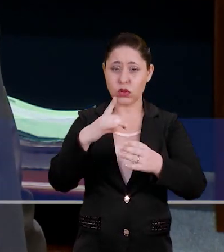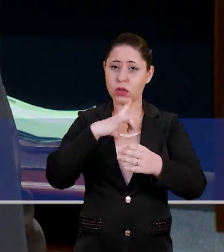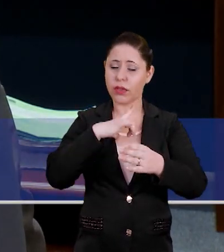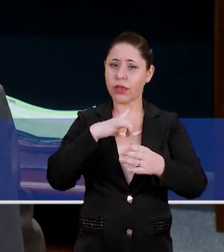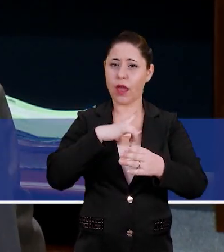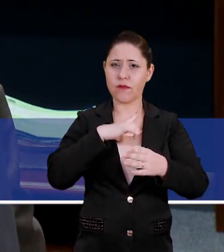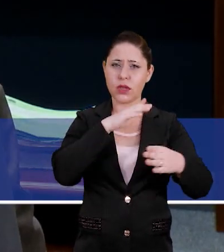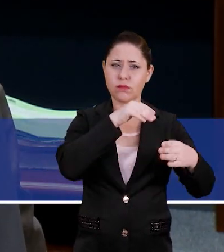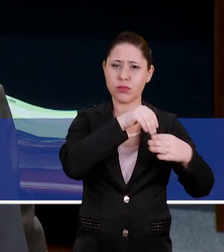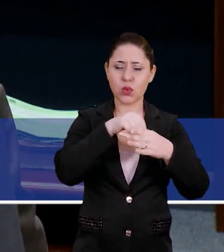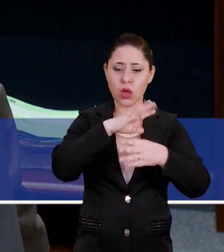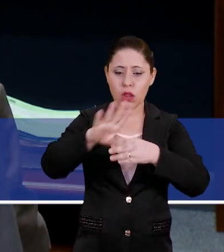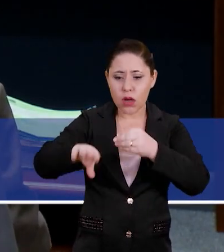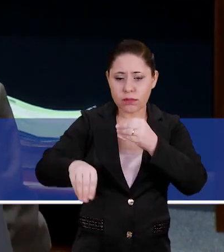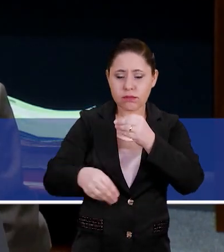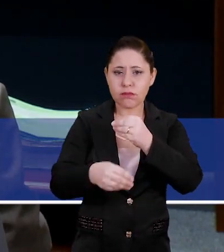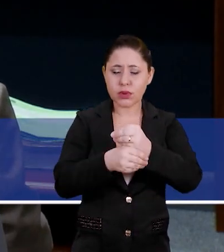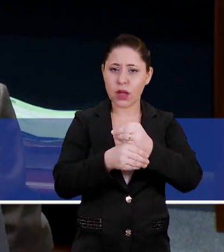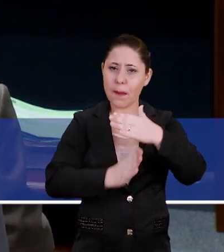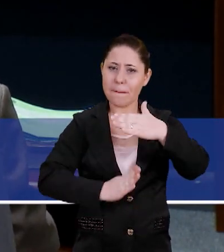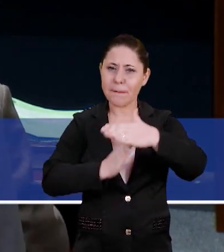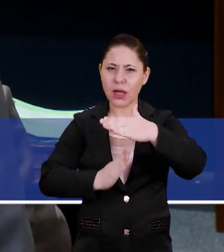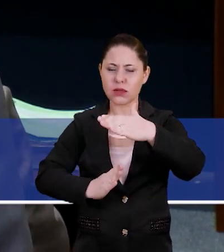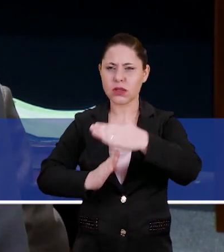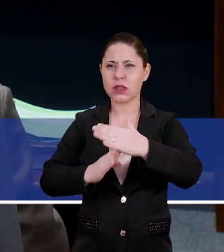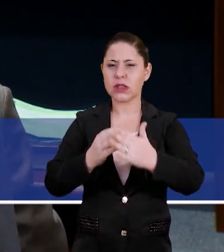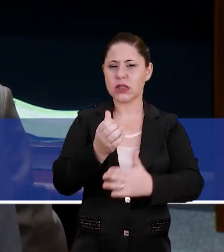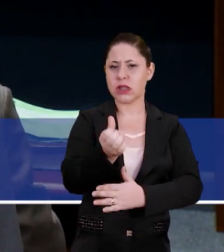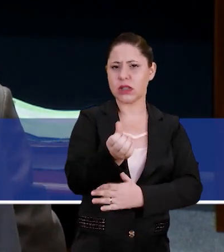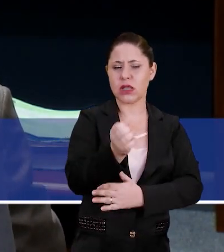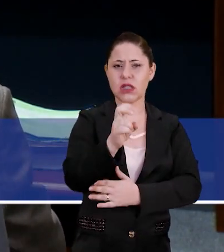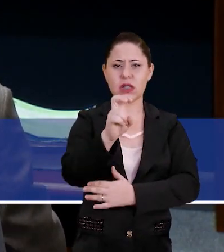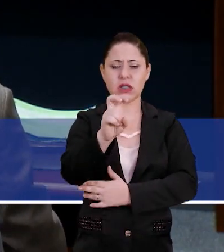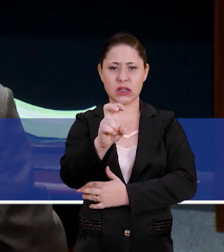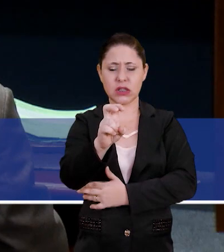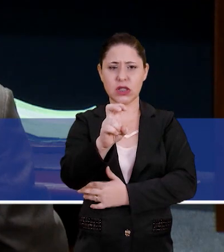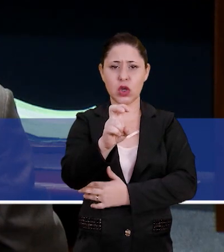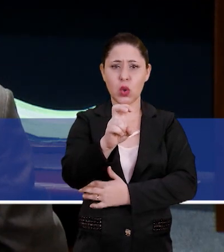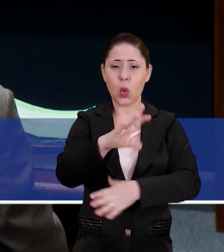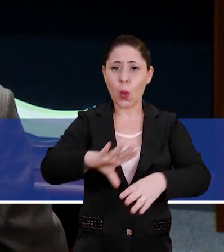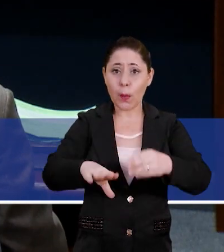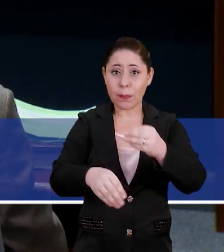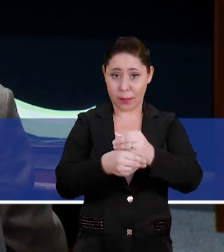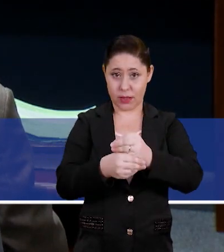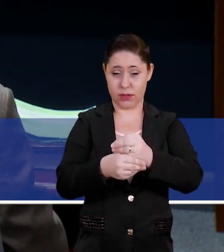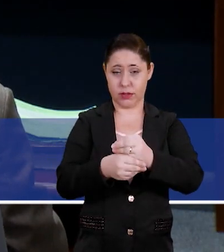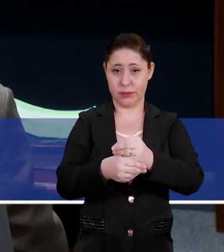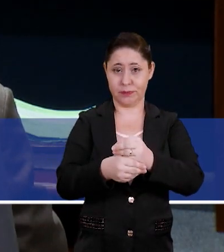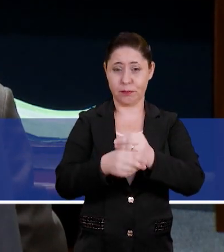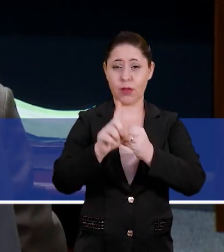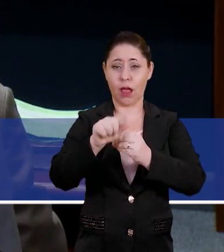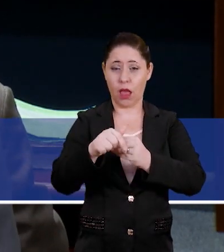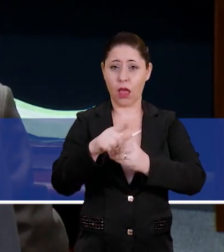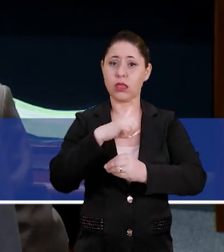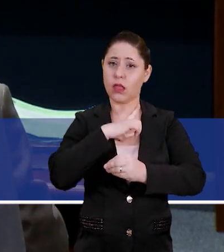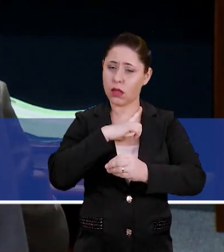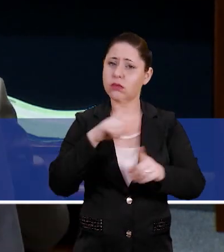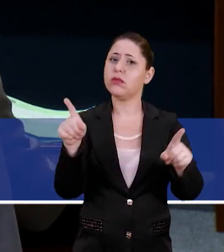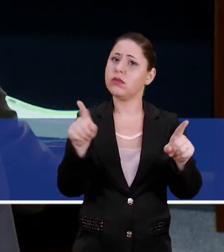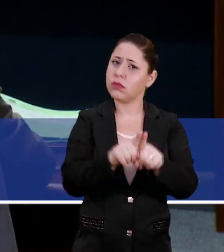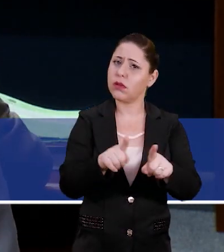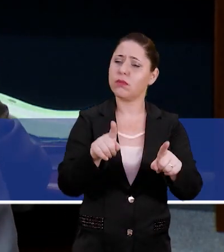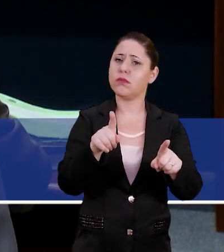onde recebeu emendas de metas, em torno de 65 emendas,